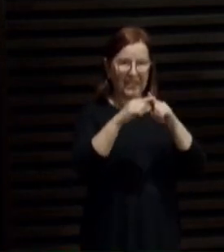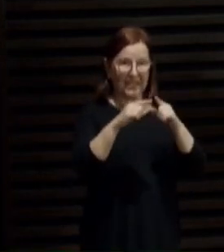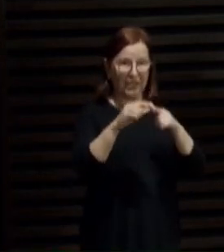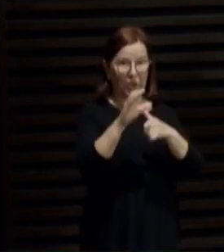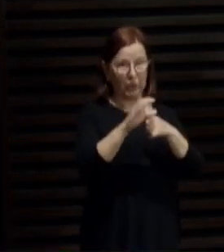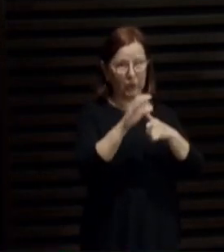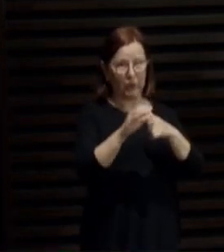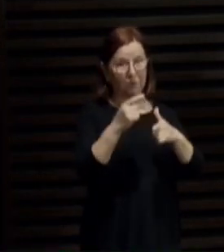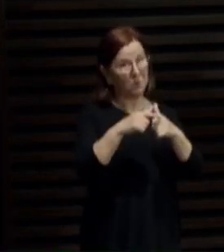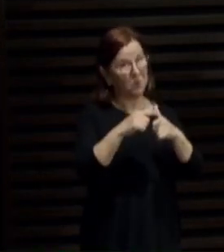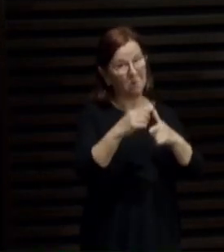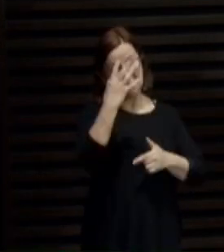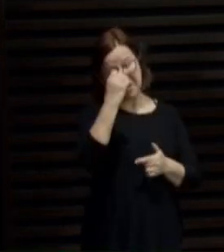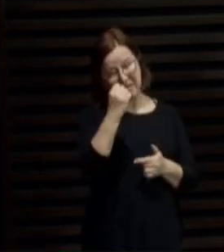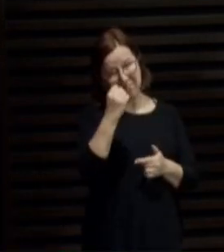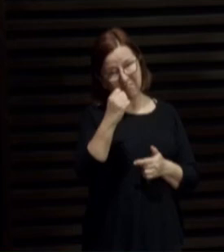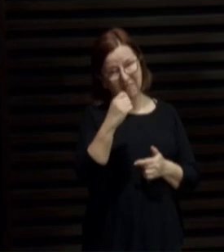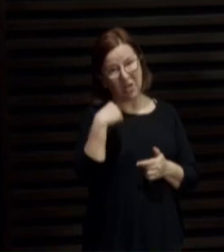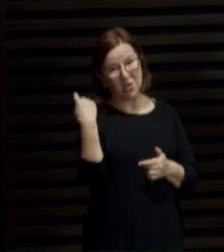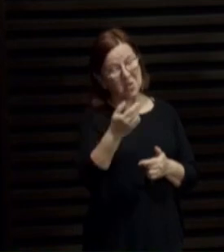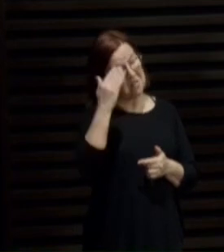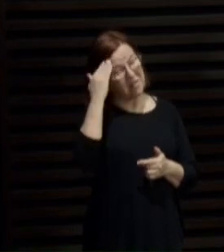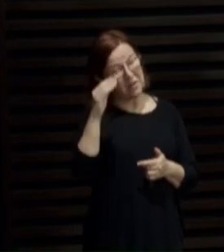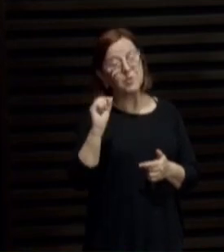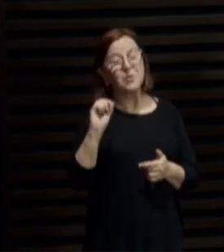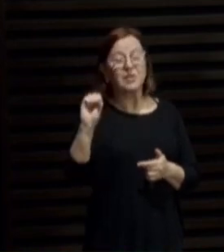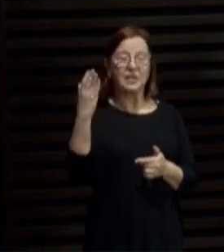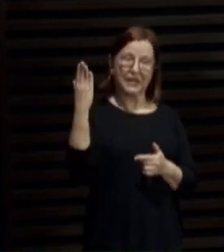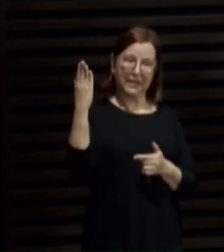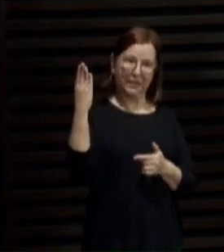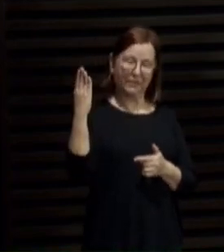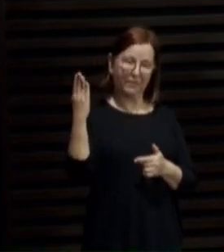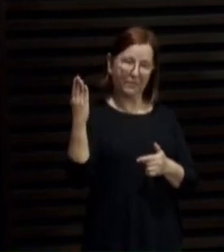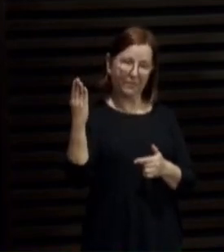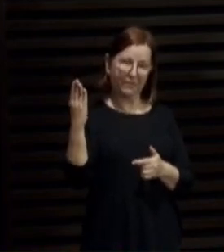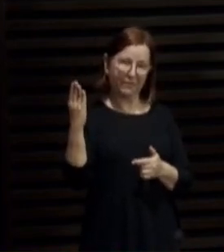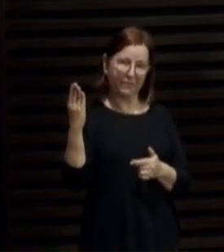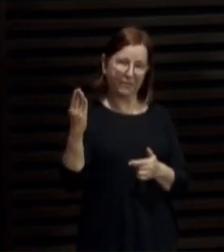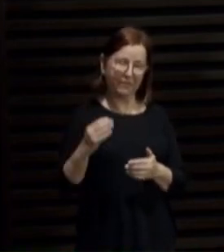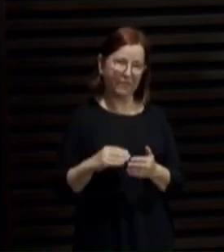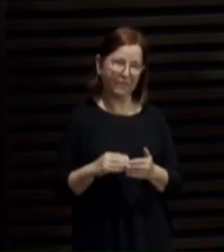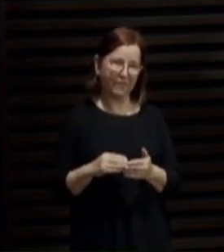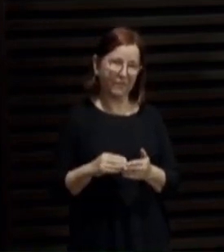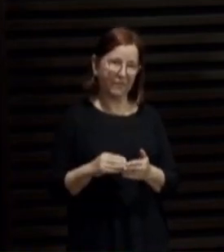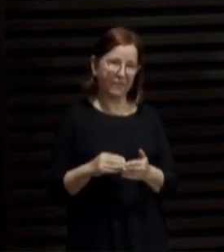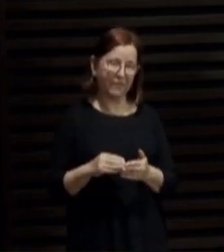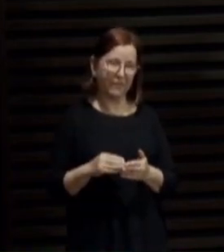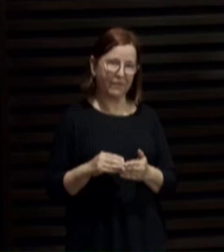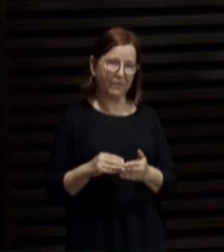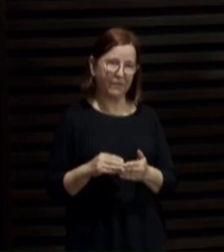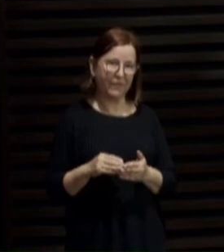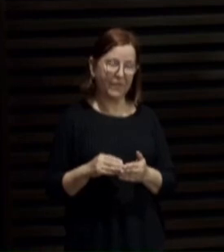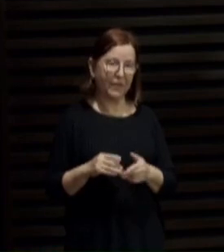problema sério. A gente não sabe exatamente o que estava acontecendo, porque aí há uma dificuldade na língua,